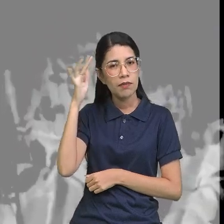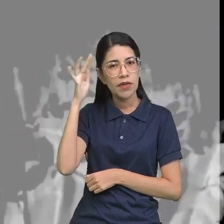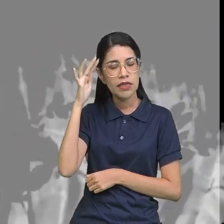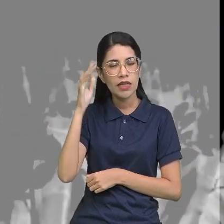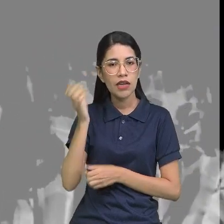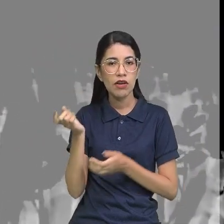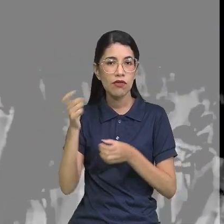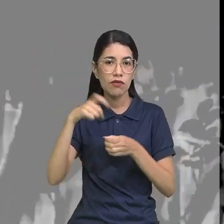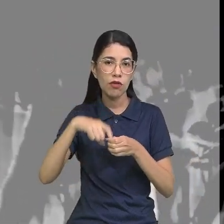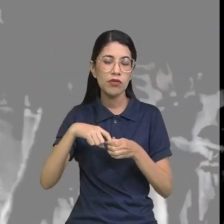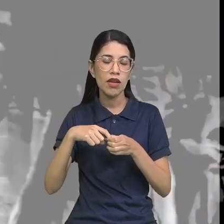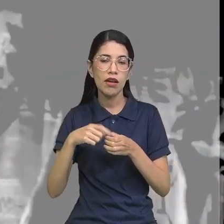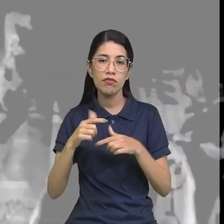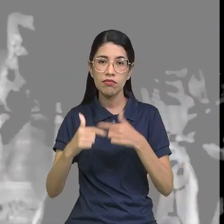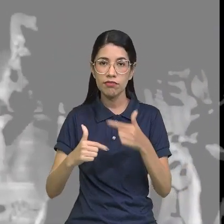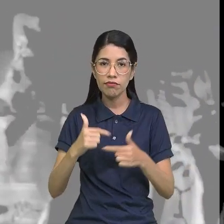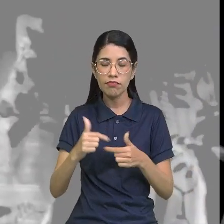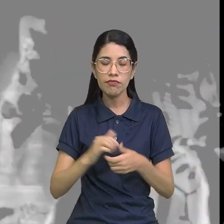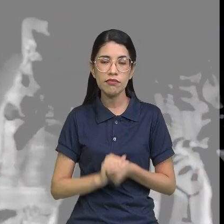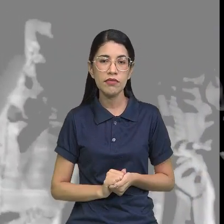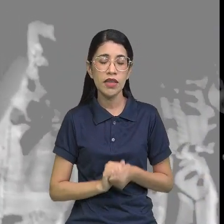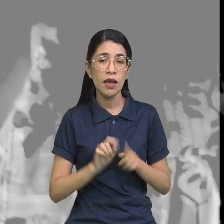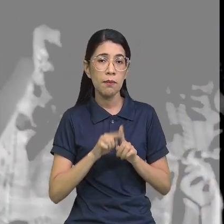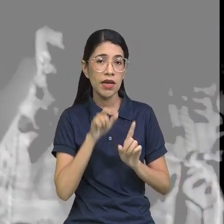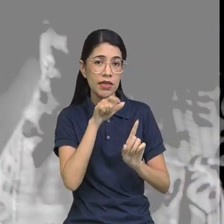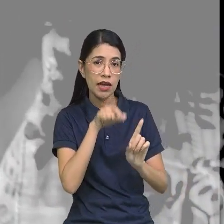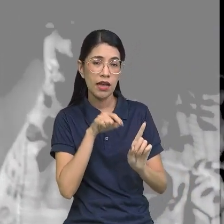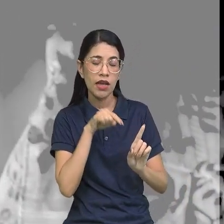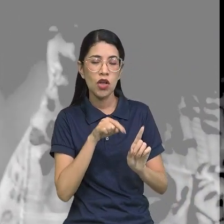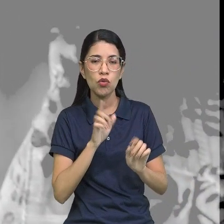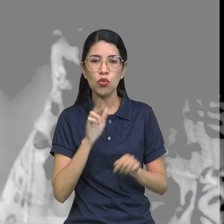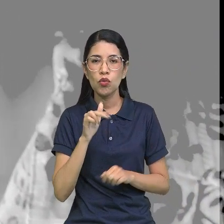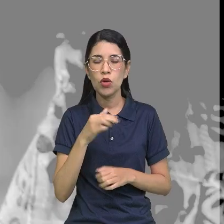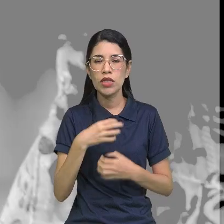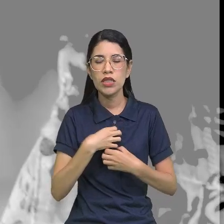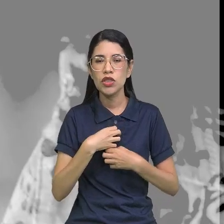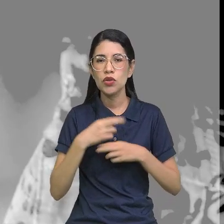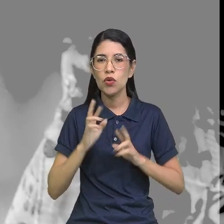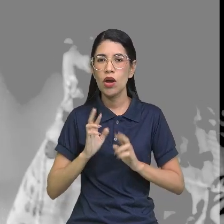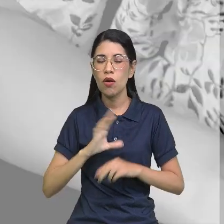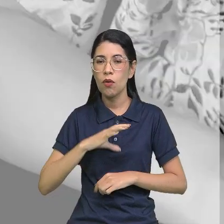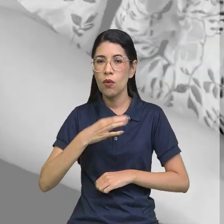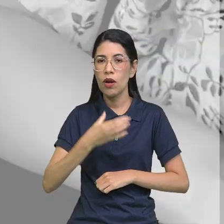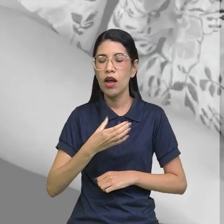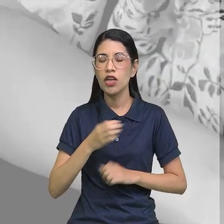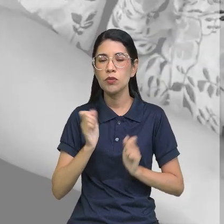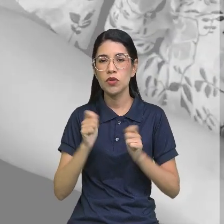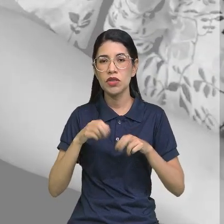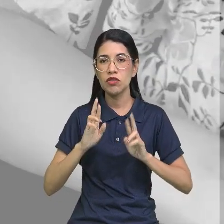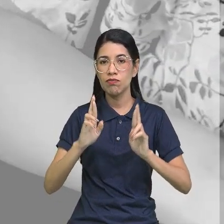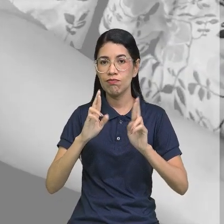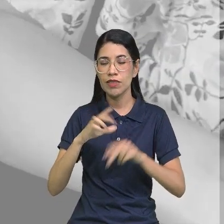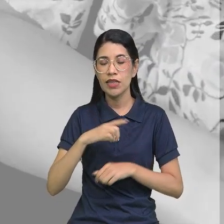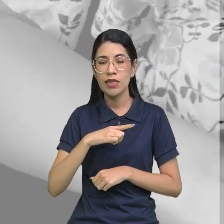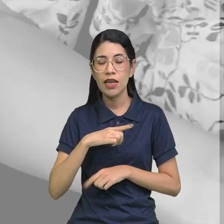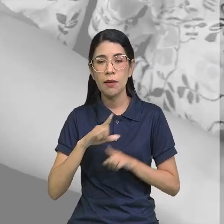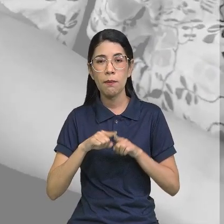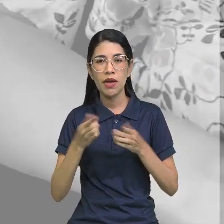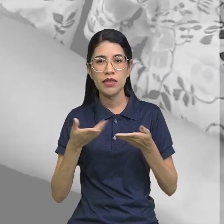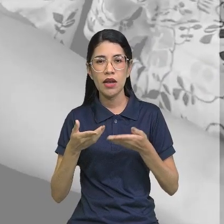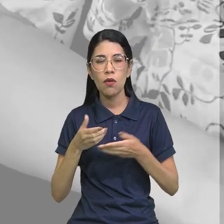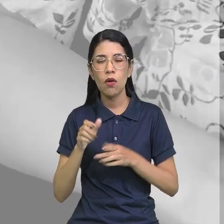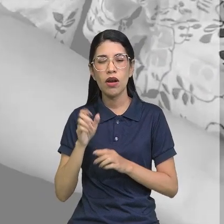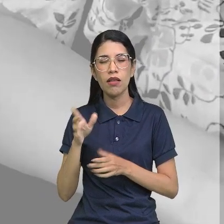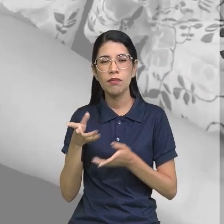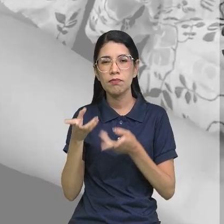despedir. Macabeia nunca tinha tido coragem de ter esperança, mas agora ouvia a madama como